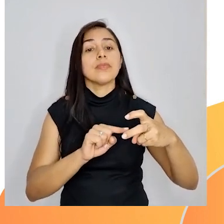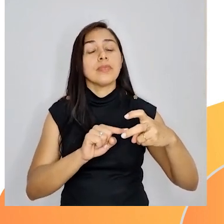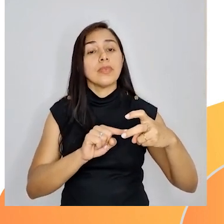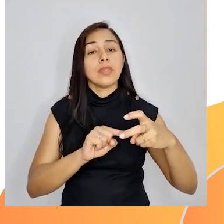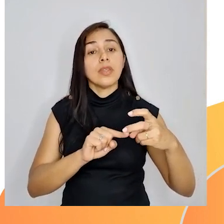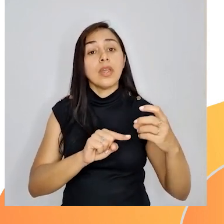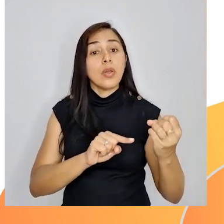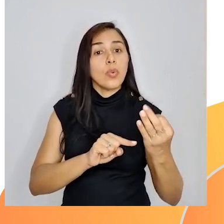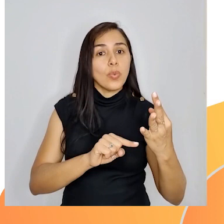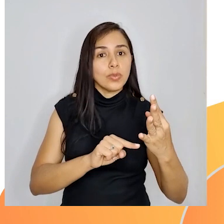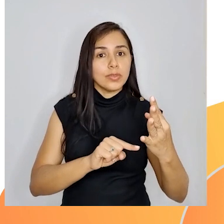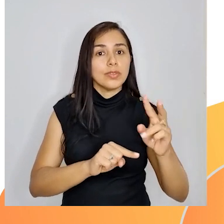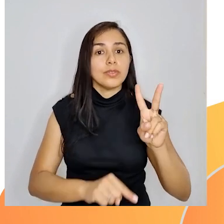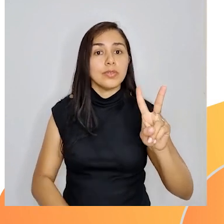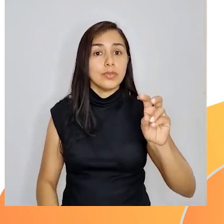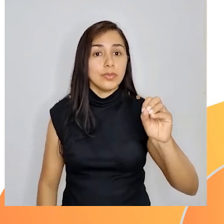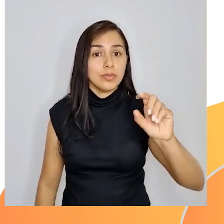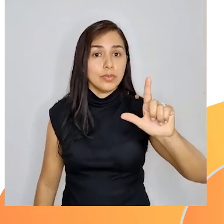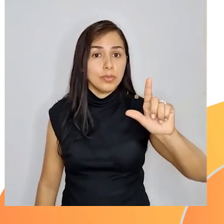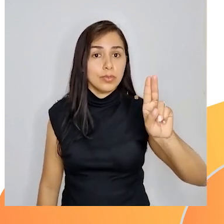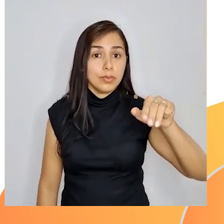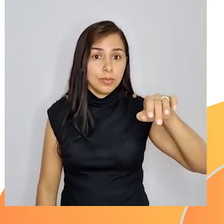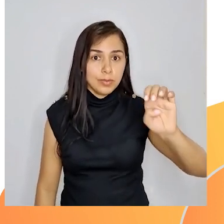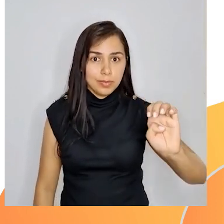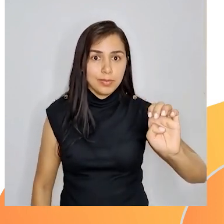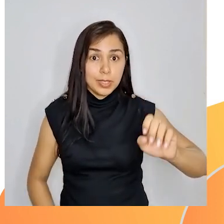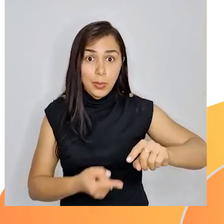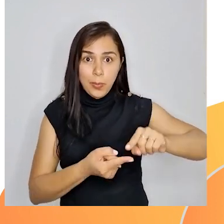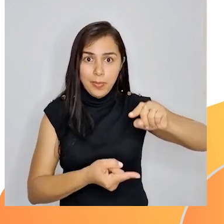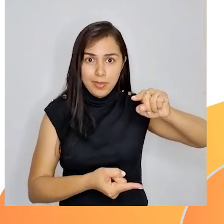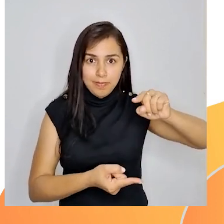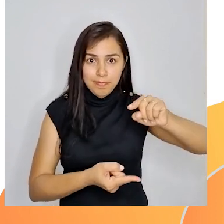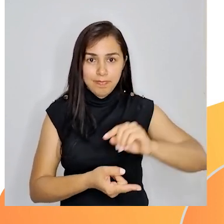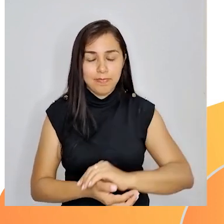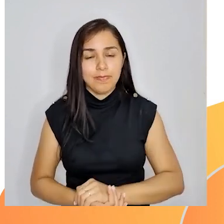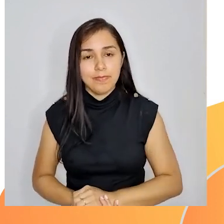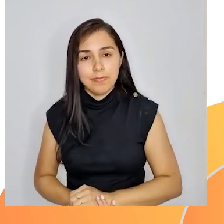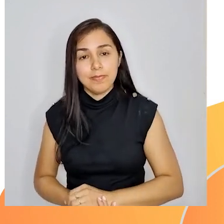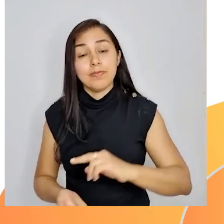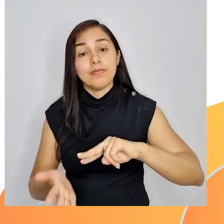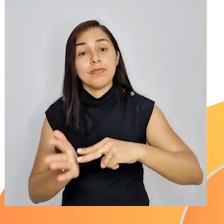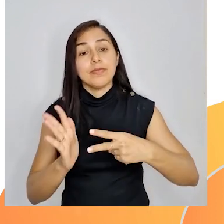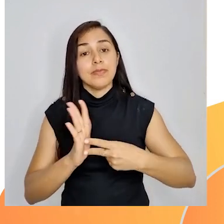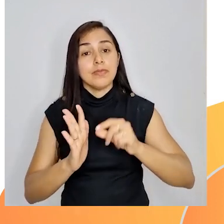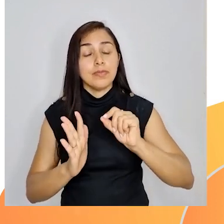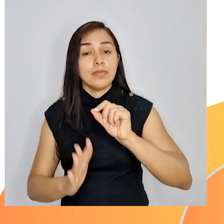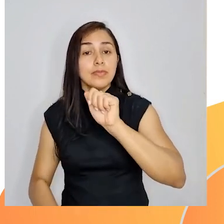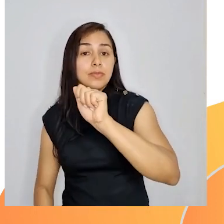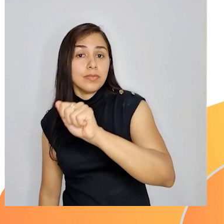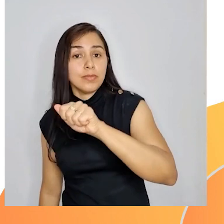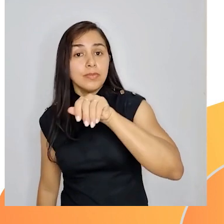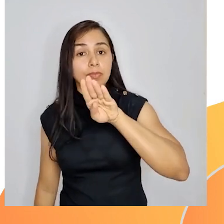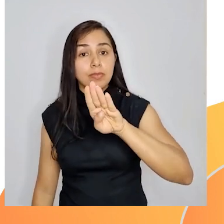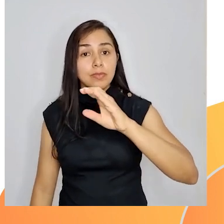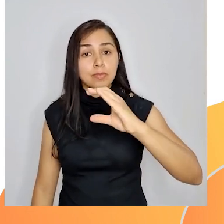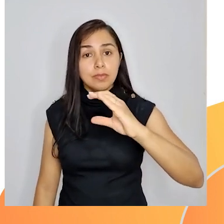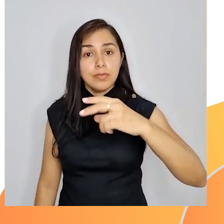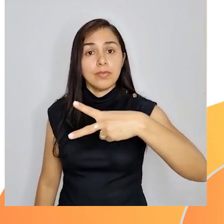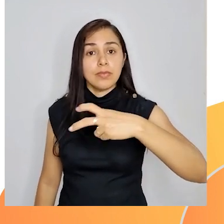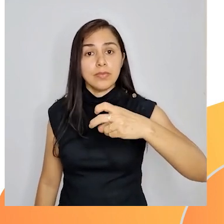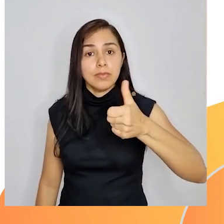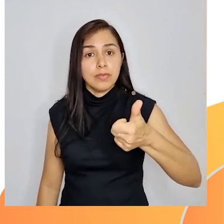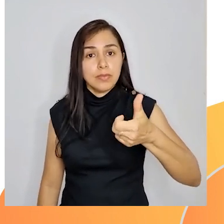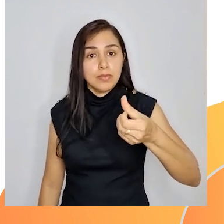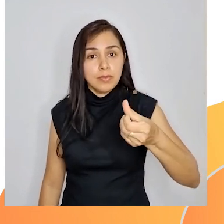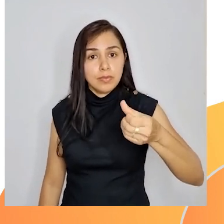multiplicando as três dimensões nós vamos ter o volume Então quer dizer que a b c é igual a 160 e